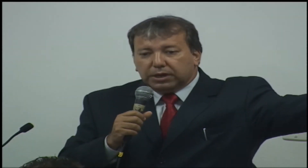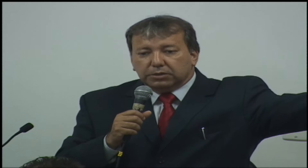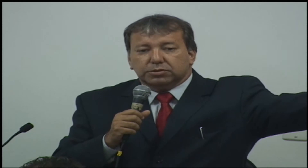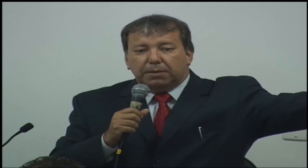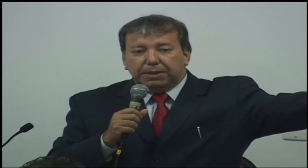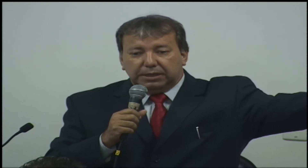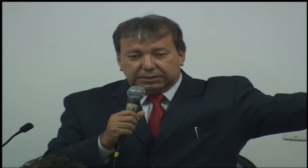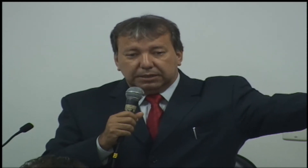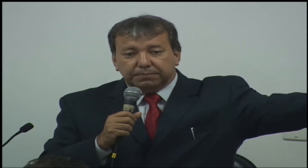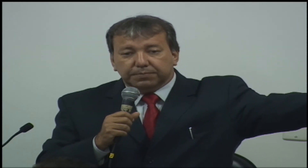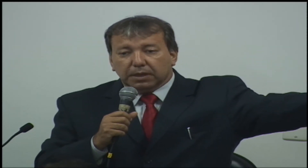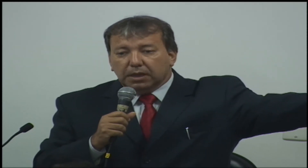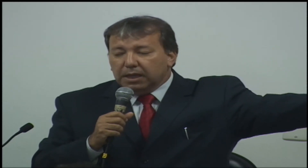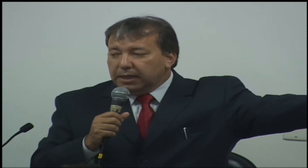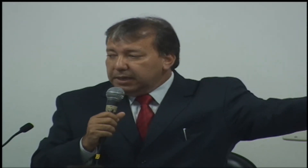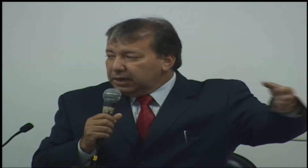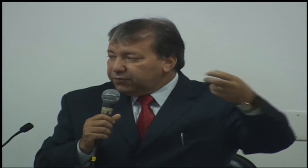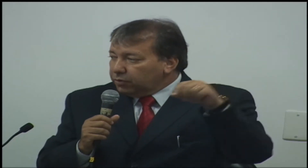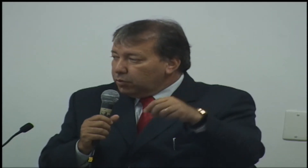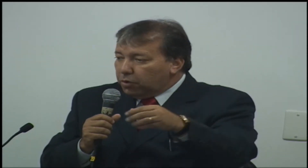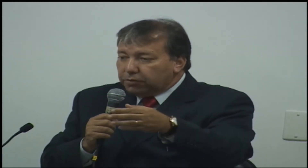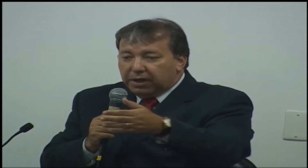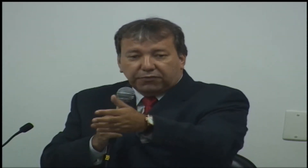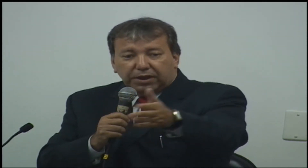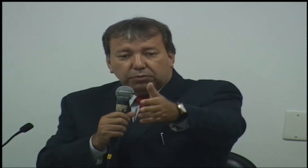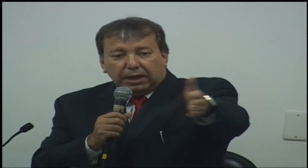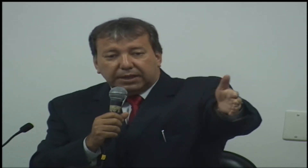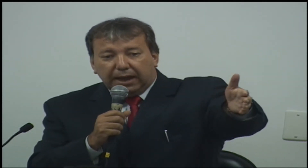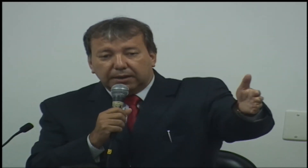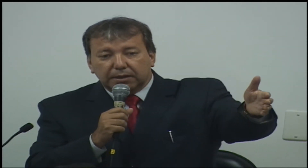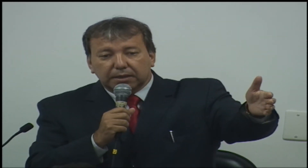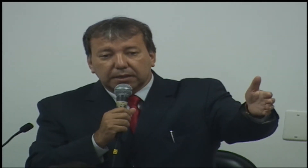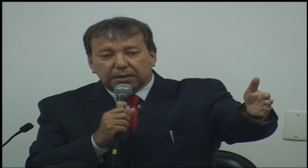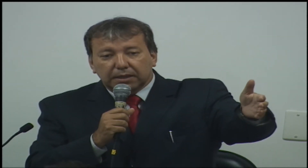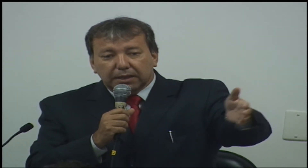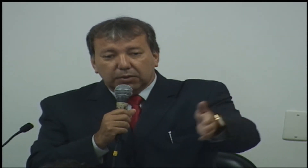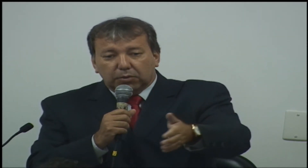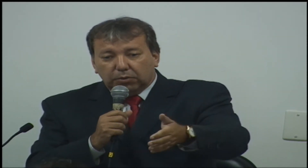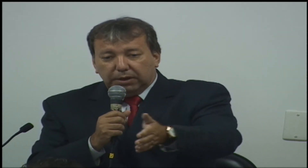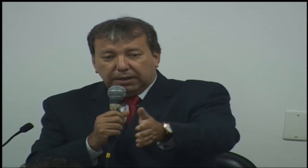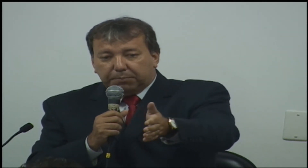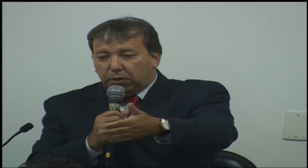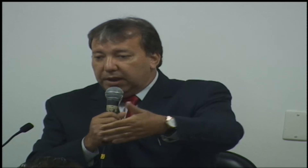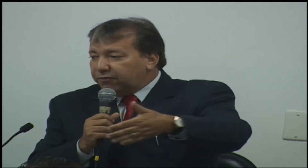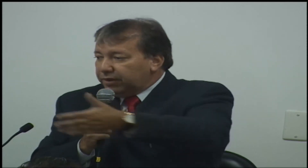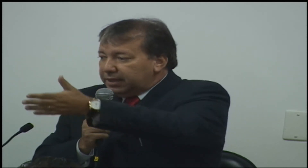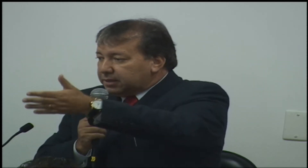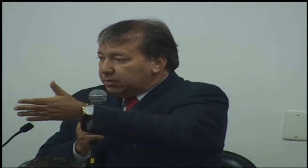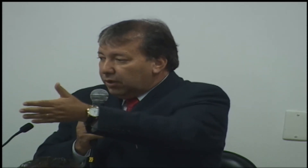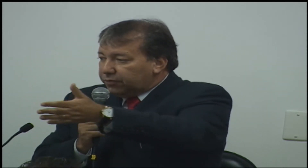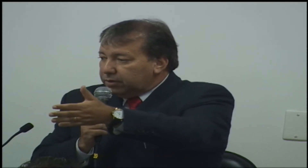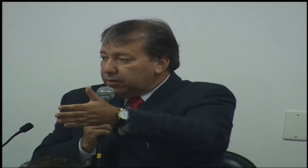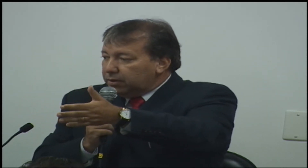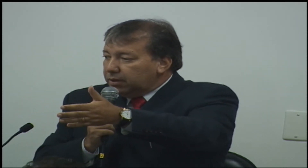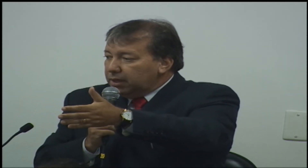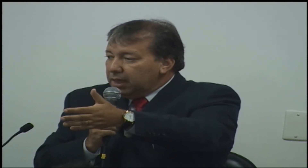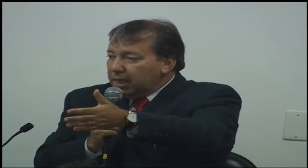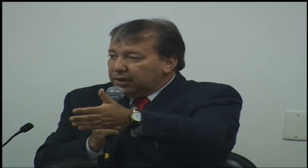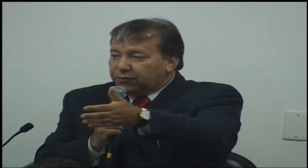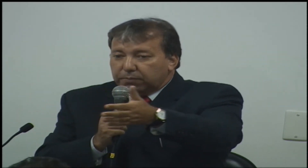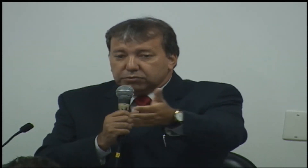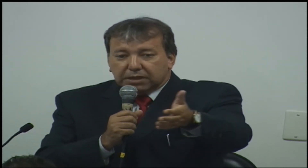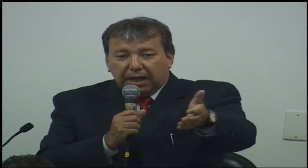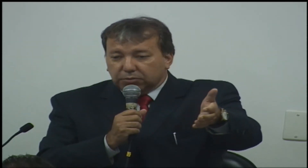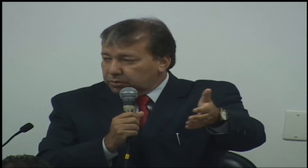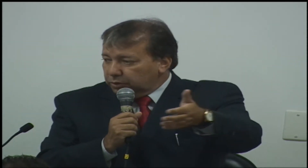sentado no canto da mesa e ele falou, eu moro na frente do radar. Na frente.